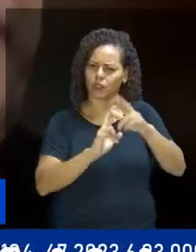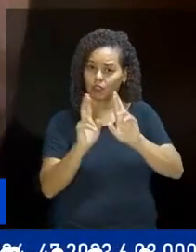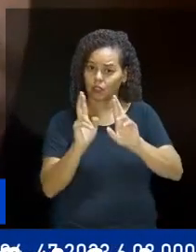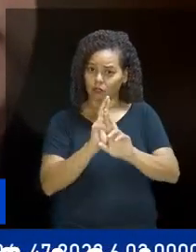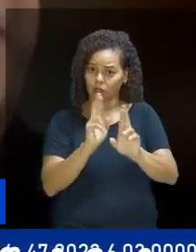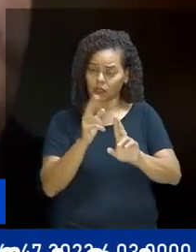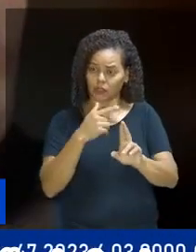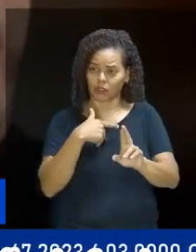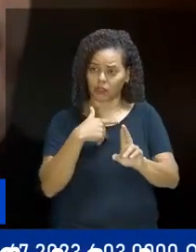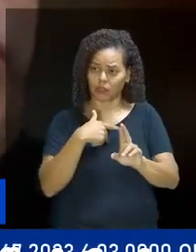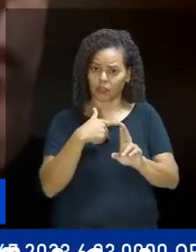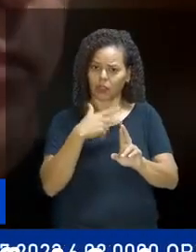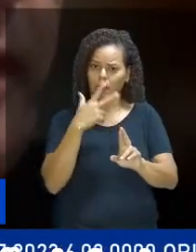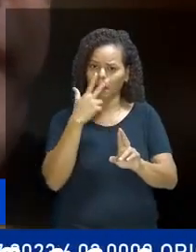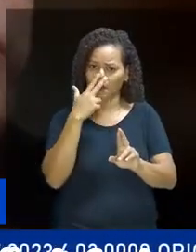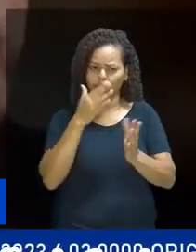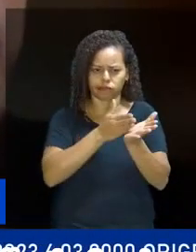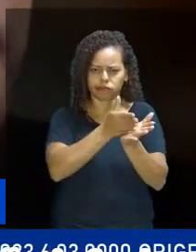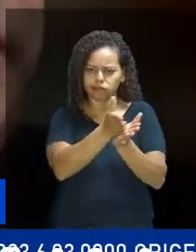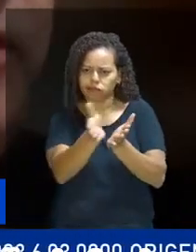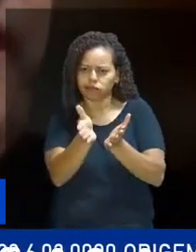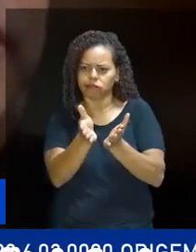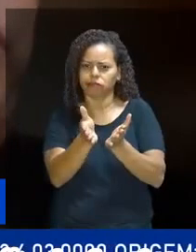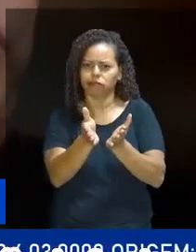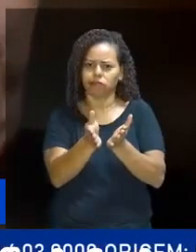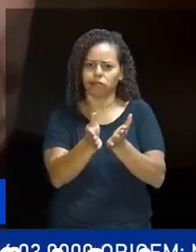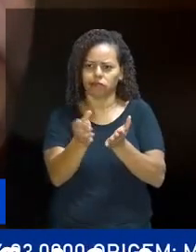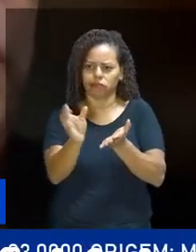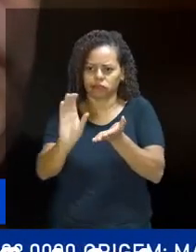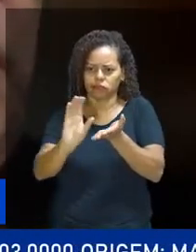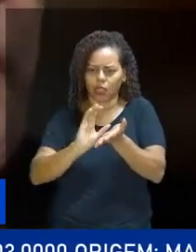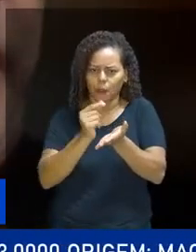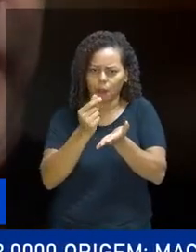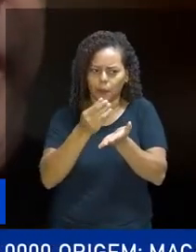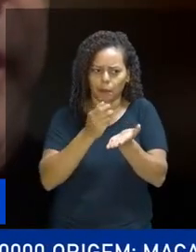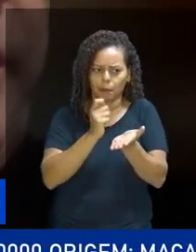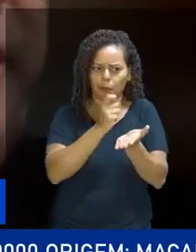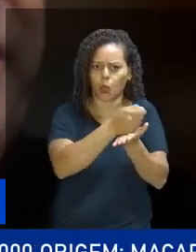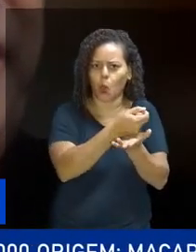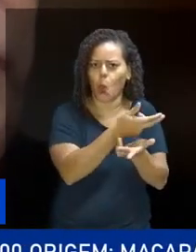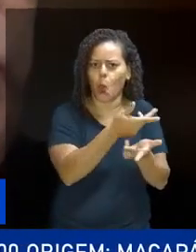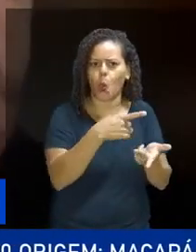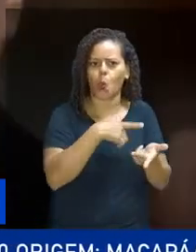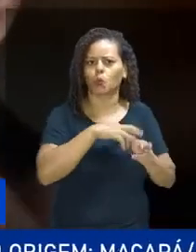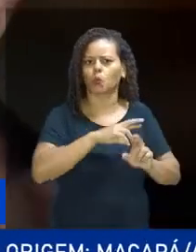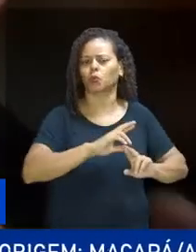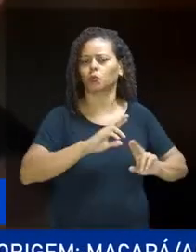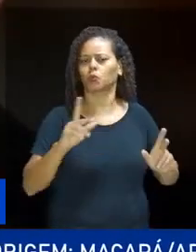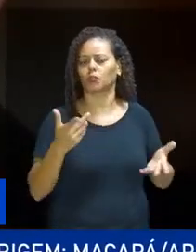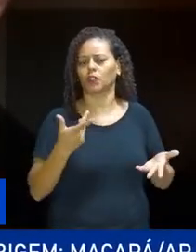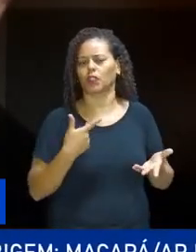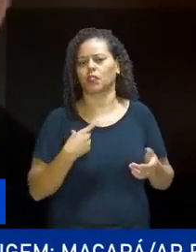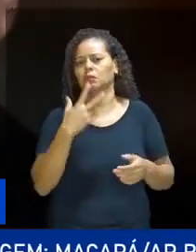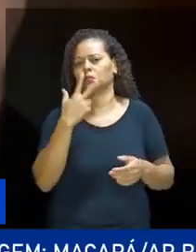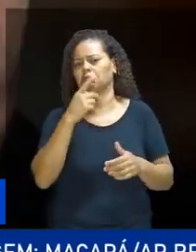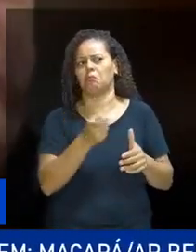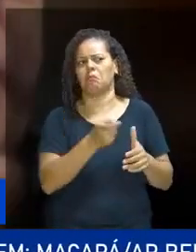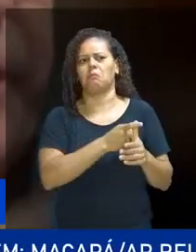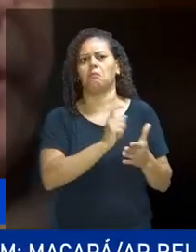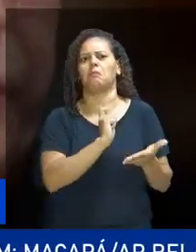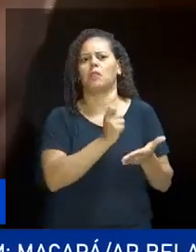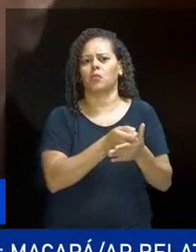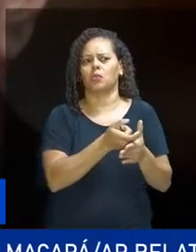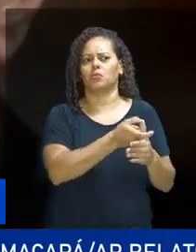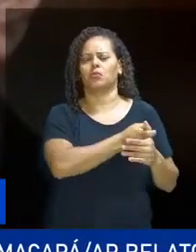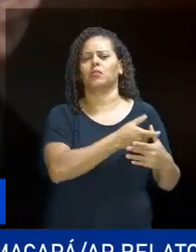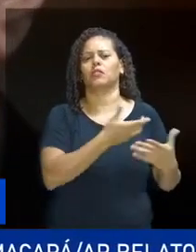Eleitorais. Parece que é um desvirtuamento completo aí da destinação do fundo. E sendo dessa forma, eu gostaria de